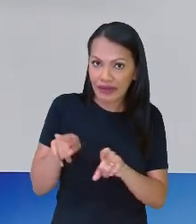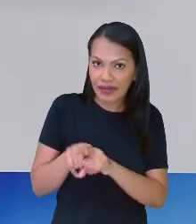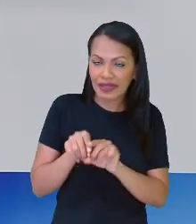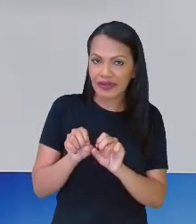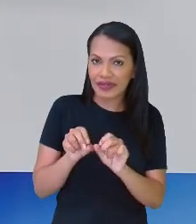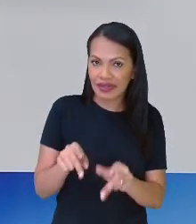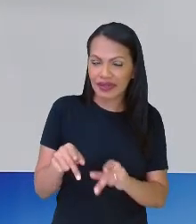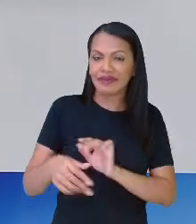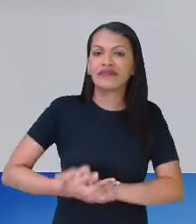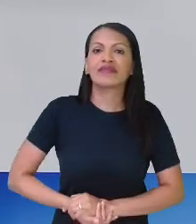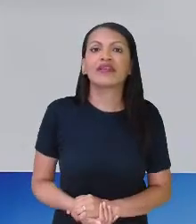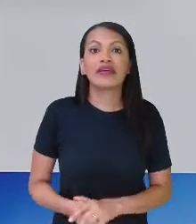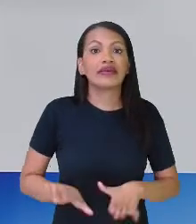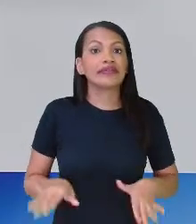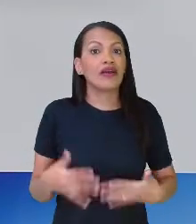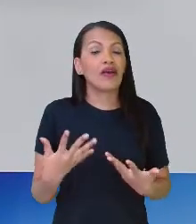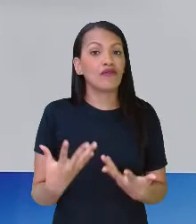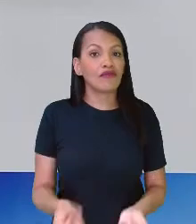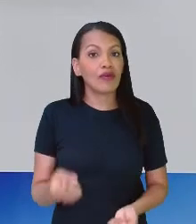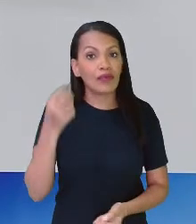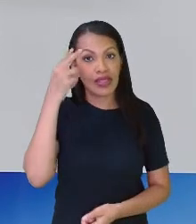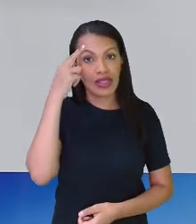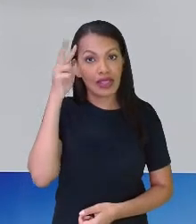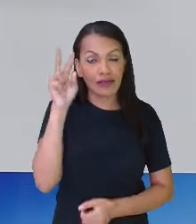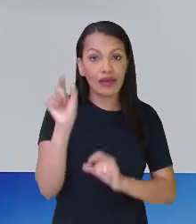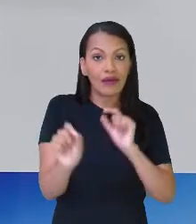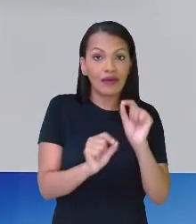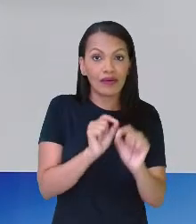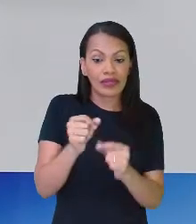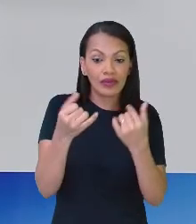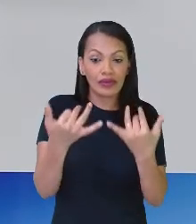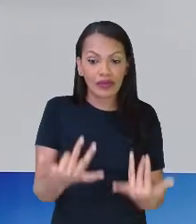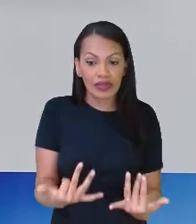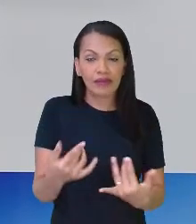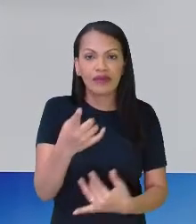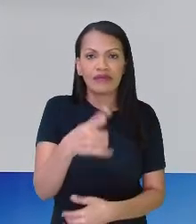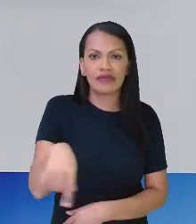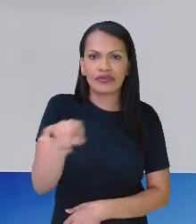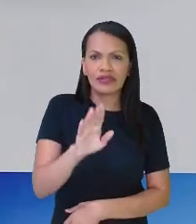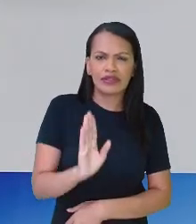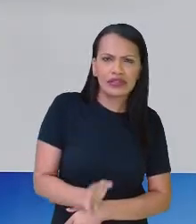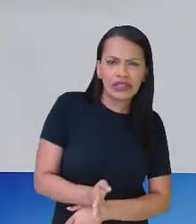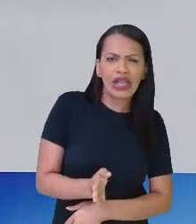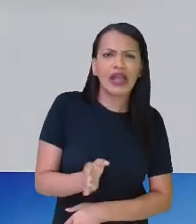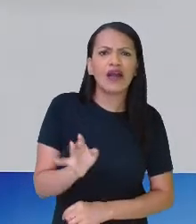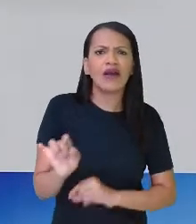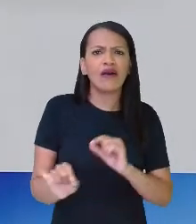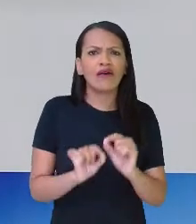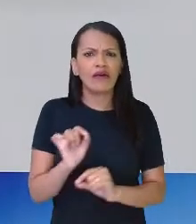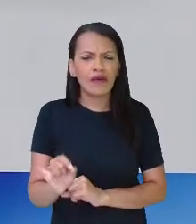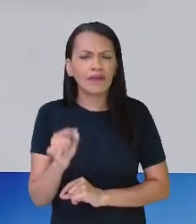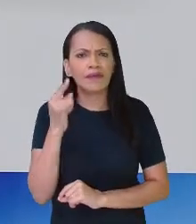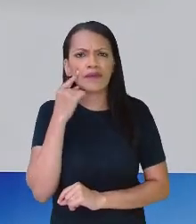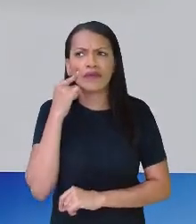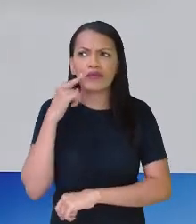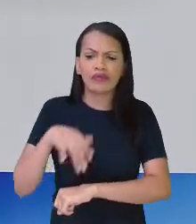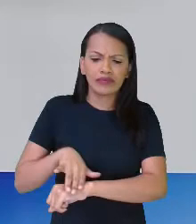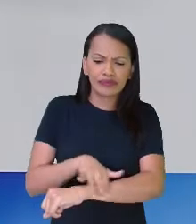certo? Então, vamos relembrar, porque eu falei para vocês já sobre a nossa